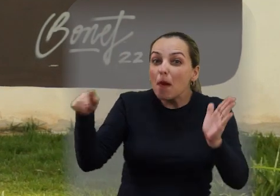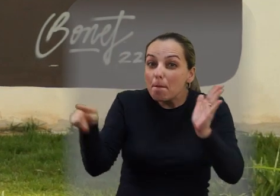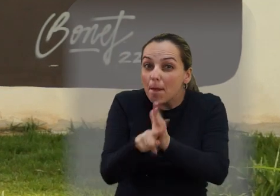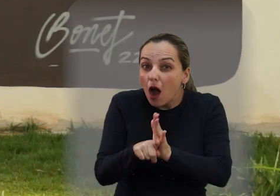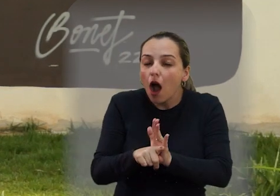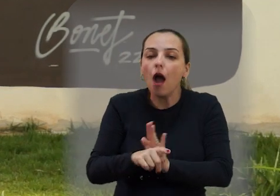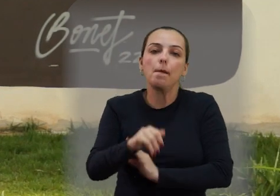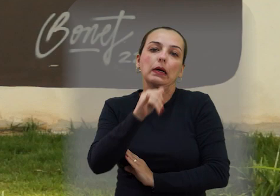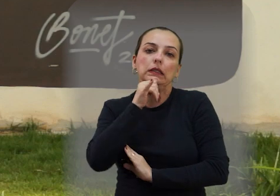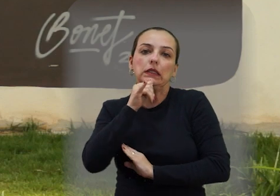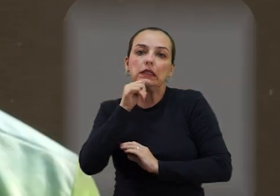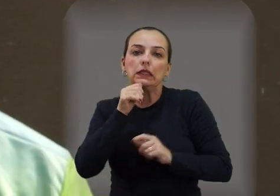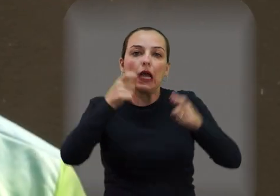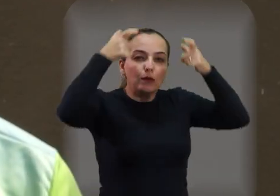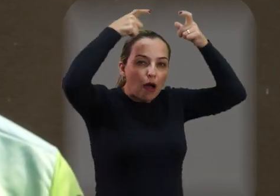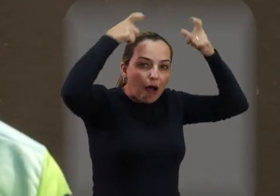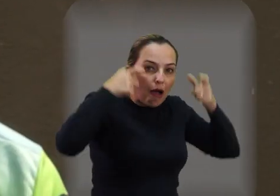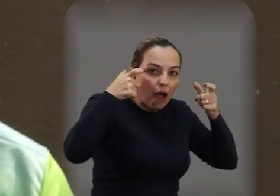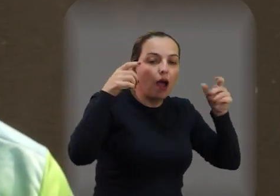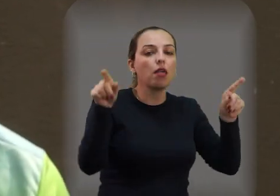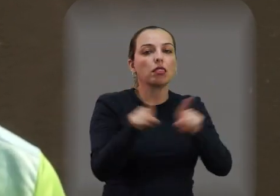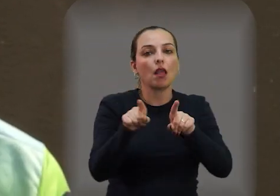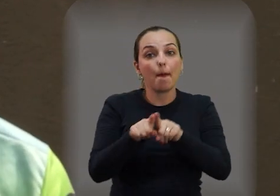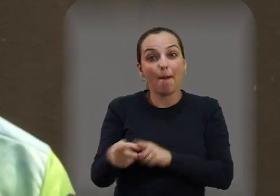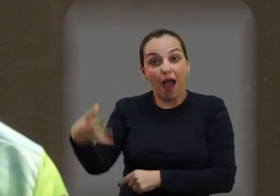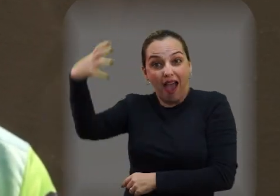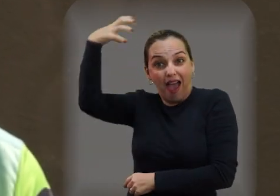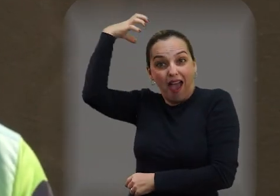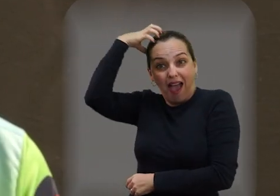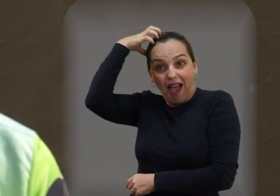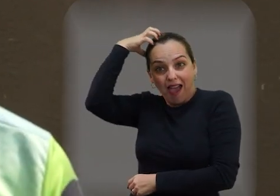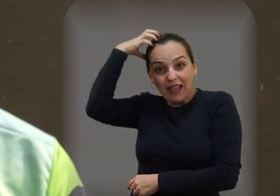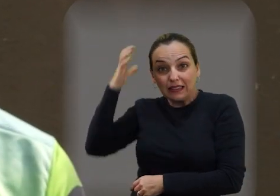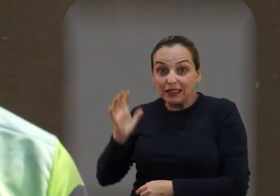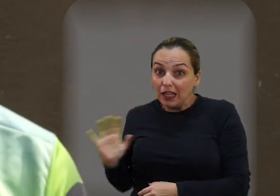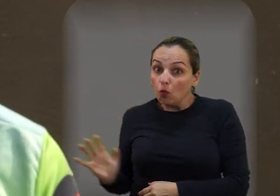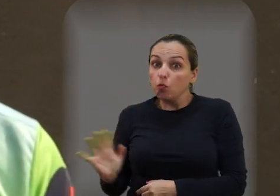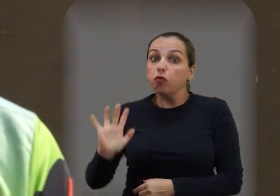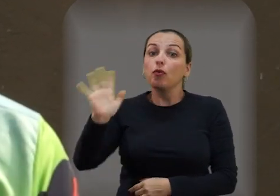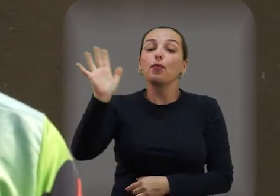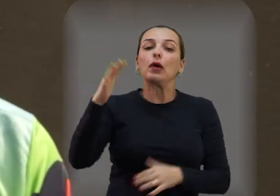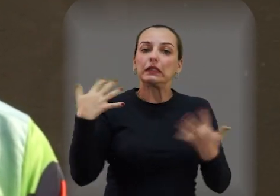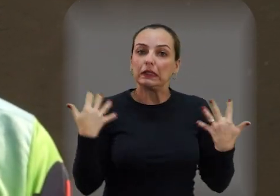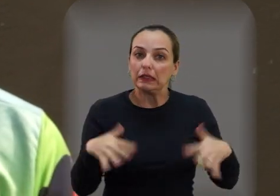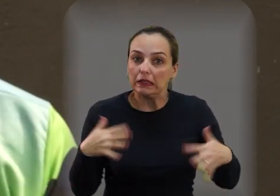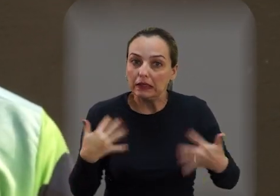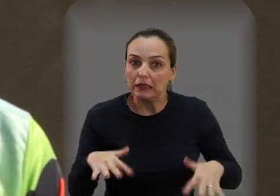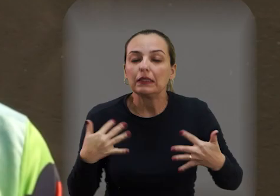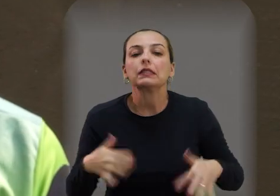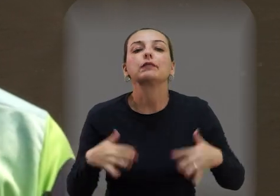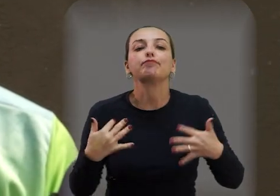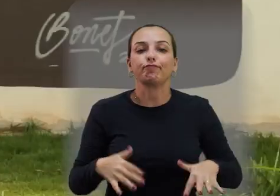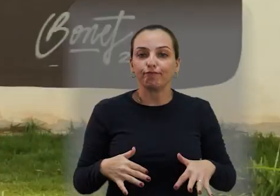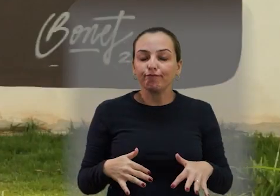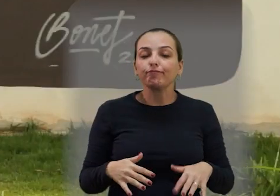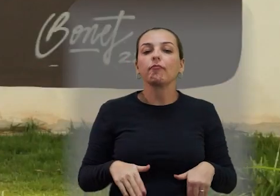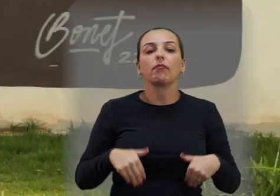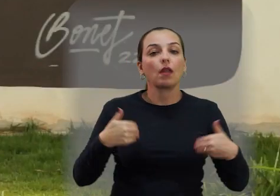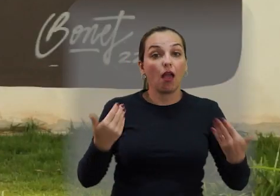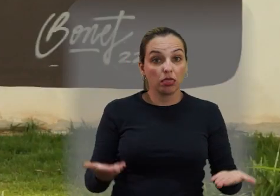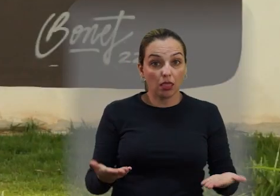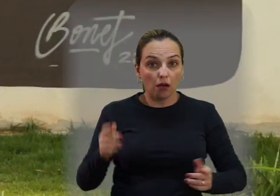roupas que a gente usa, agora recentemente a gente trouxe de Recife a roupa da rainha e a roupa do rei, são roupas caríssimas.